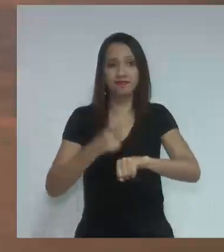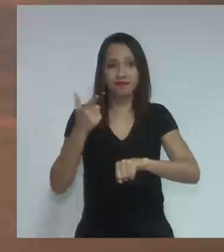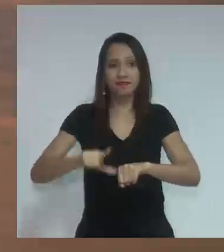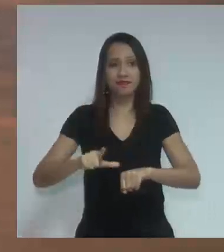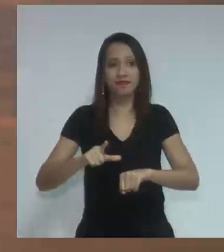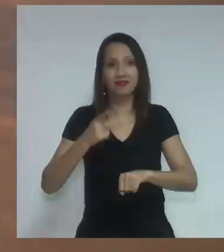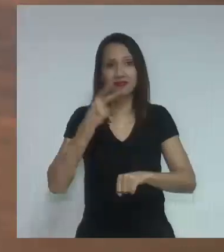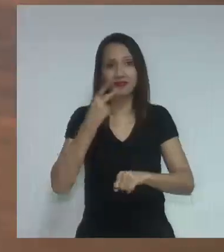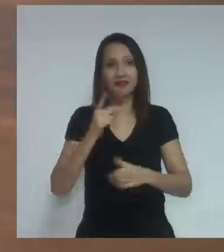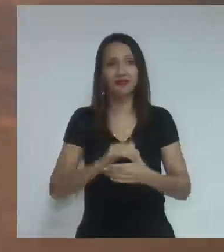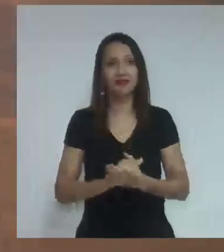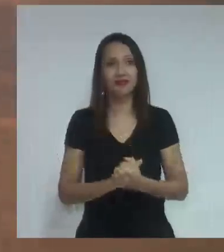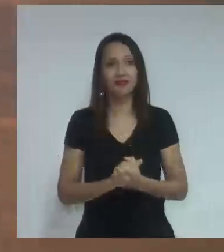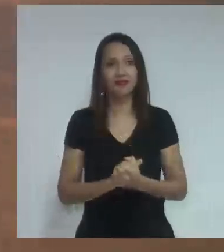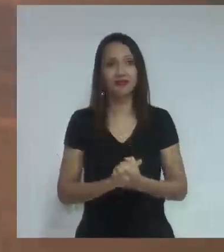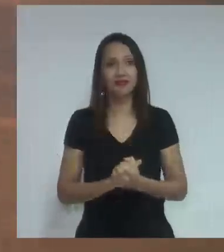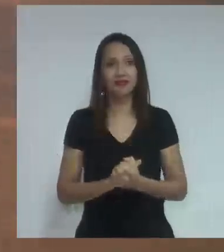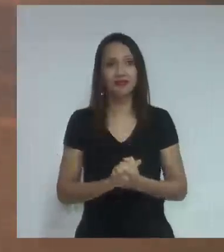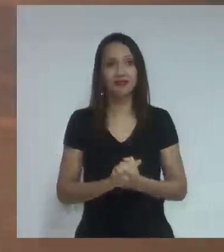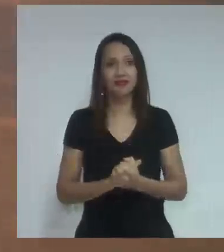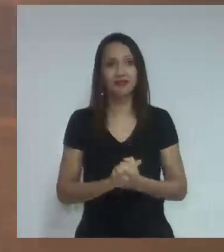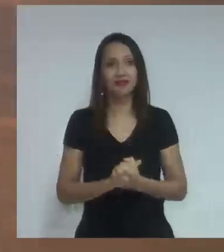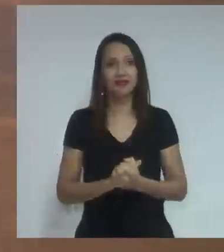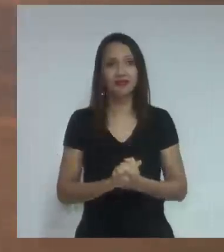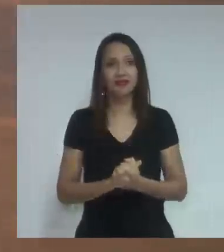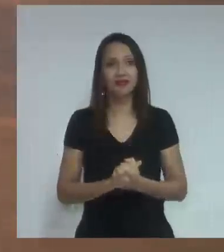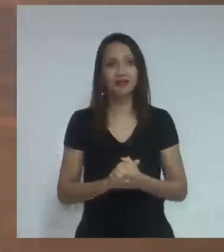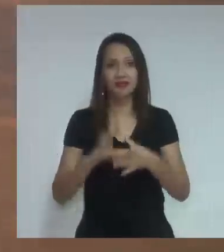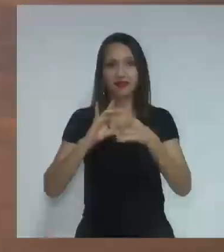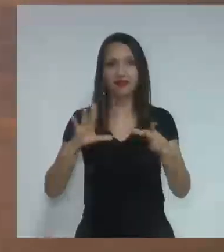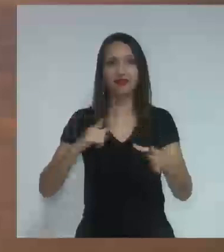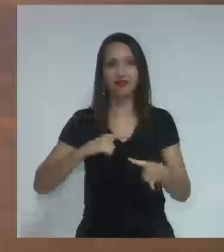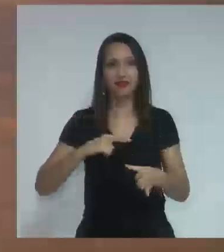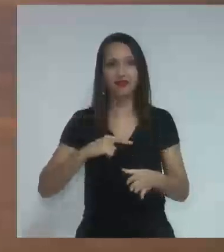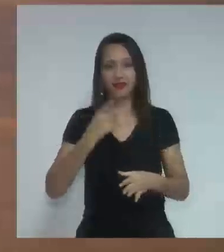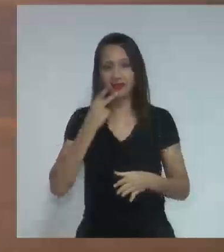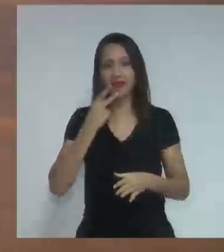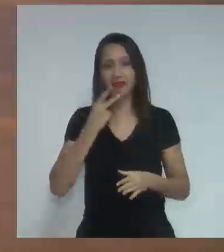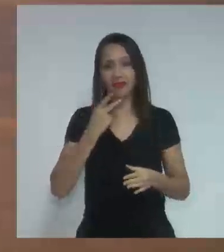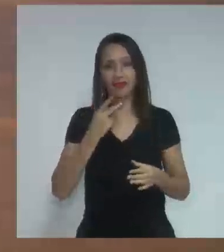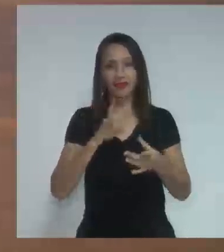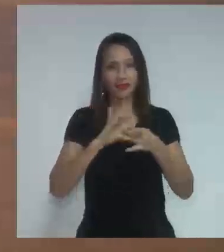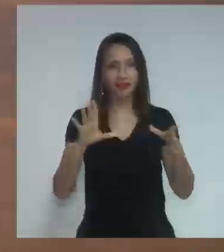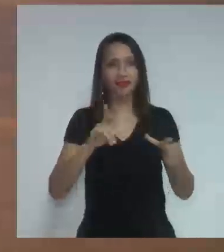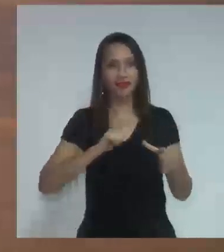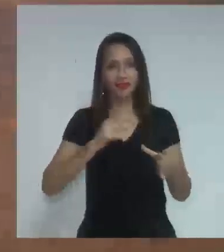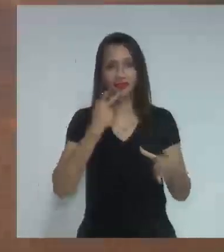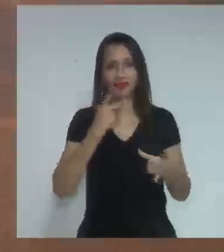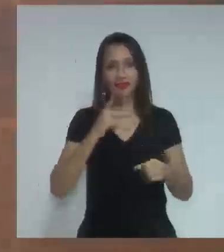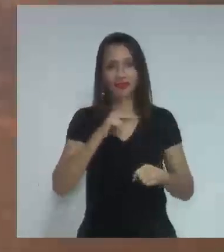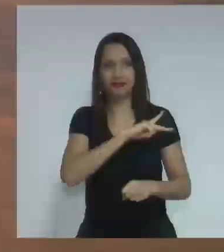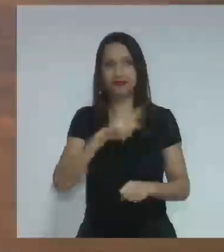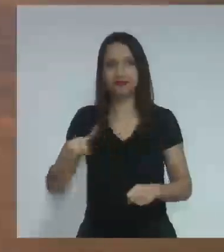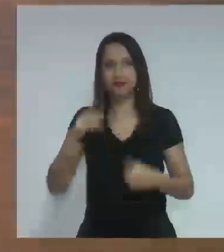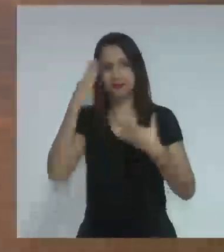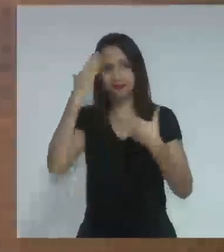a falar. Eu dispenso e vou falar da presidência. Obrigado por essa noite só.